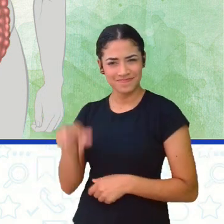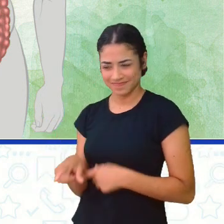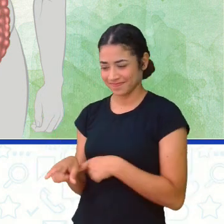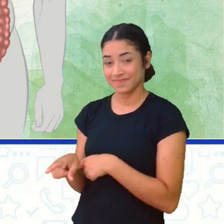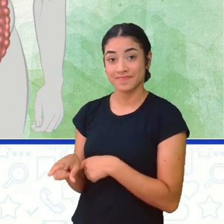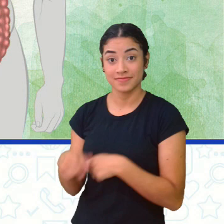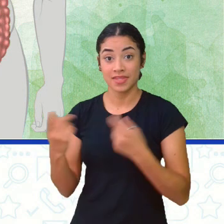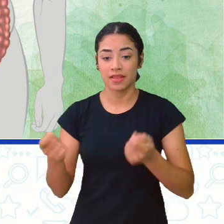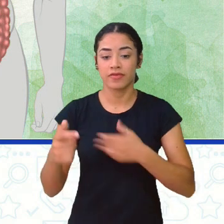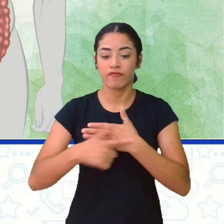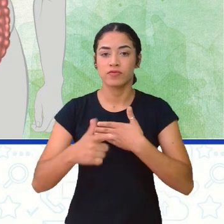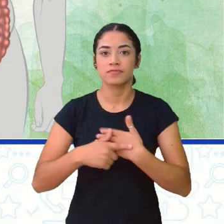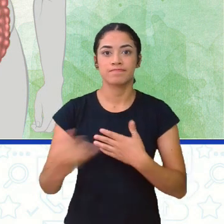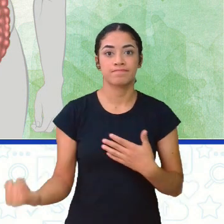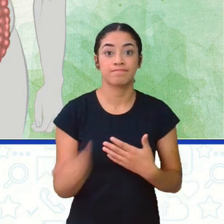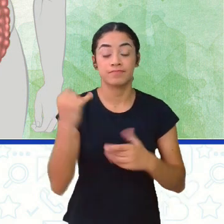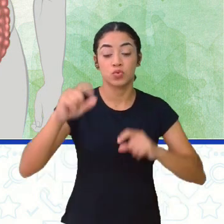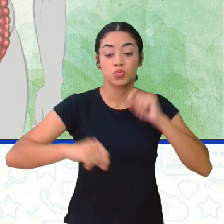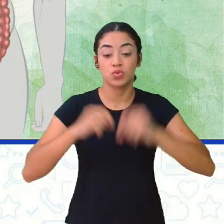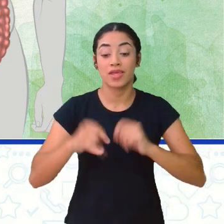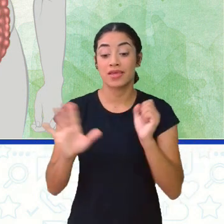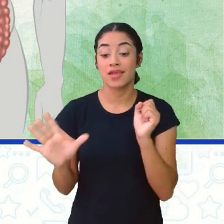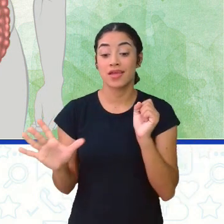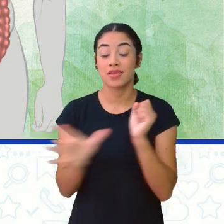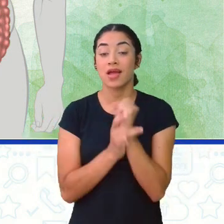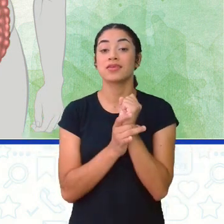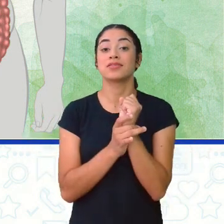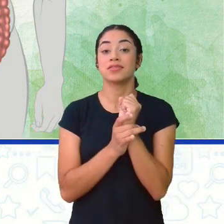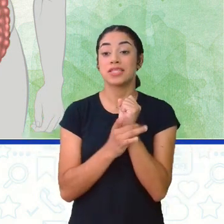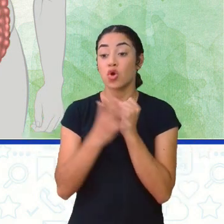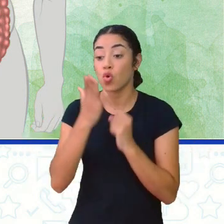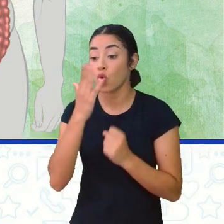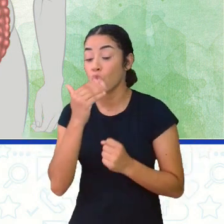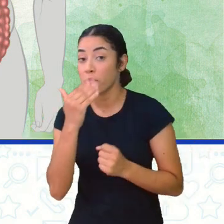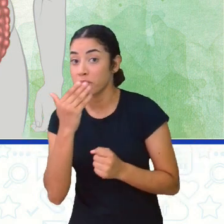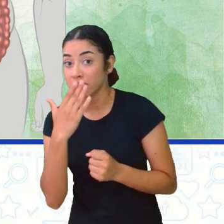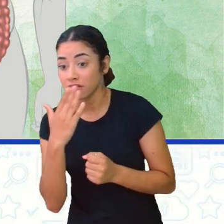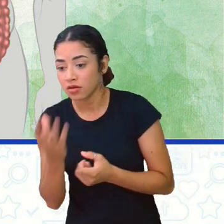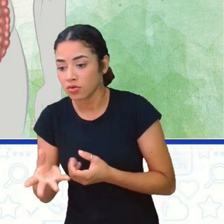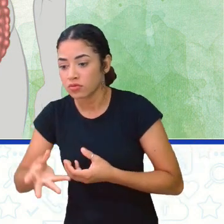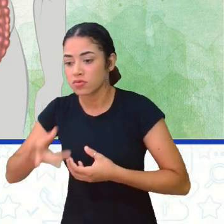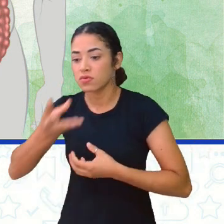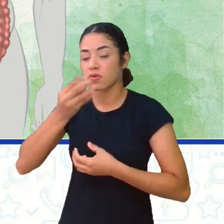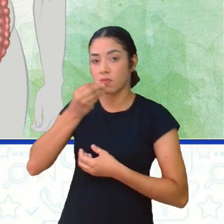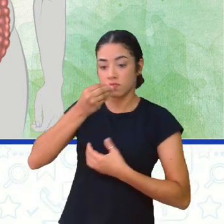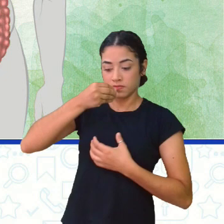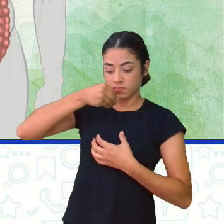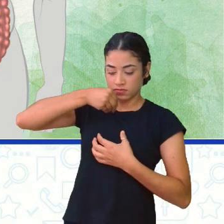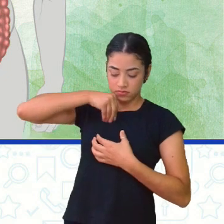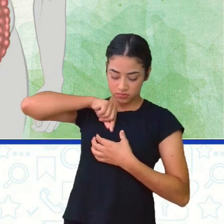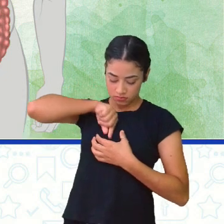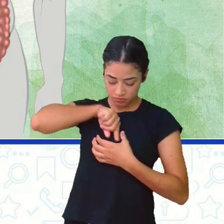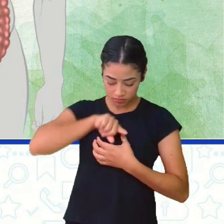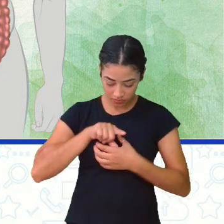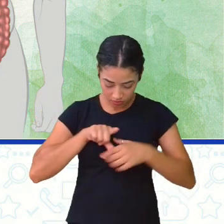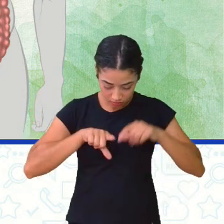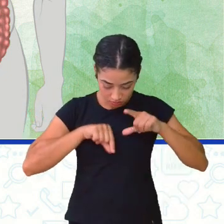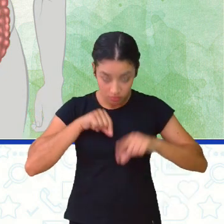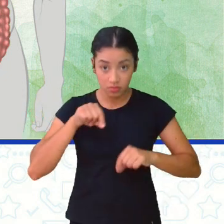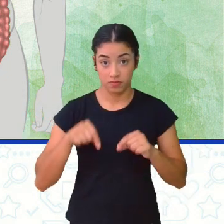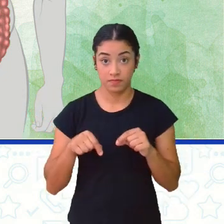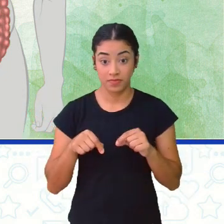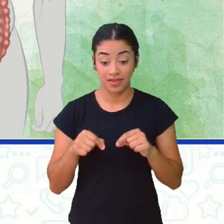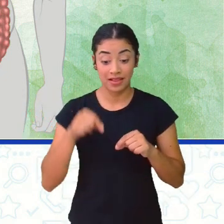é selecionar, né, é garantir que o alimento que está entrando no nosso corpo, ele será selecionado e